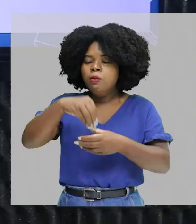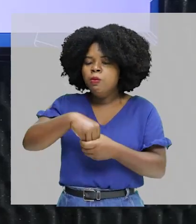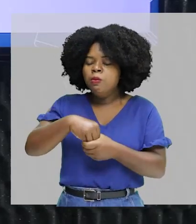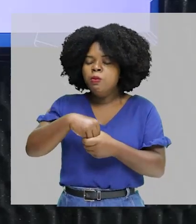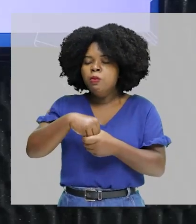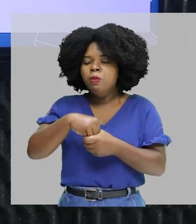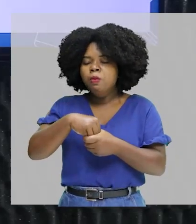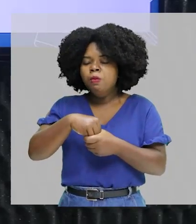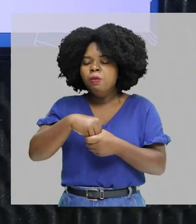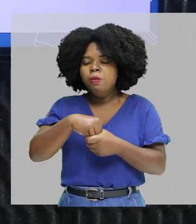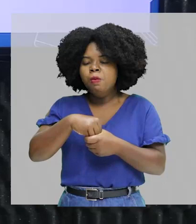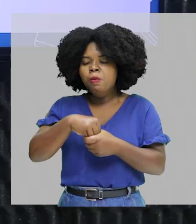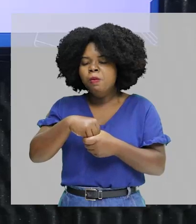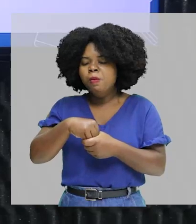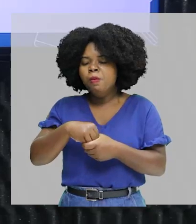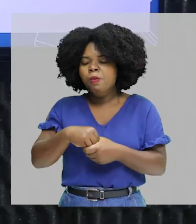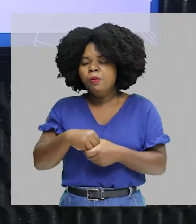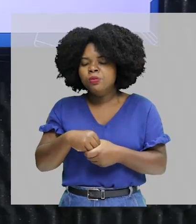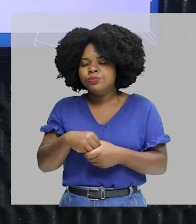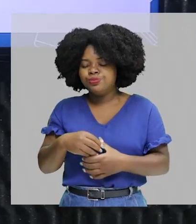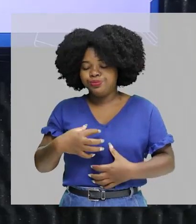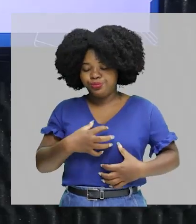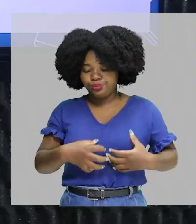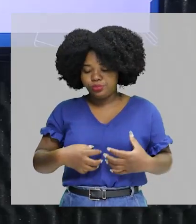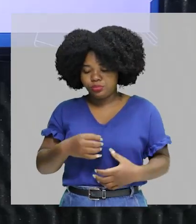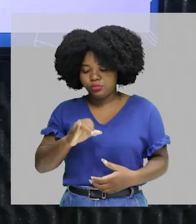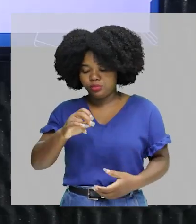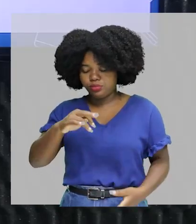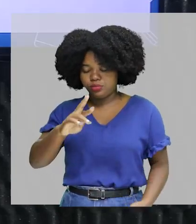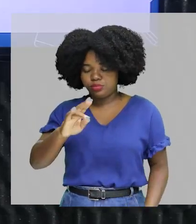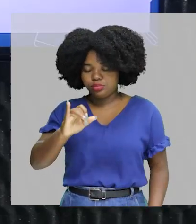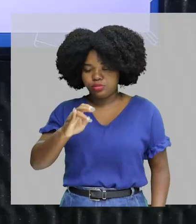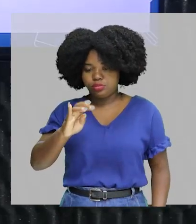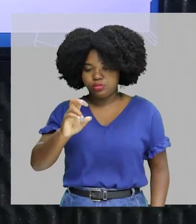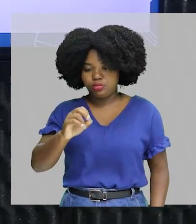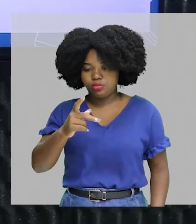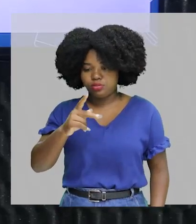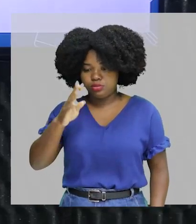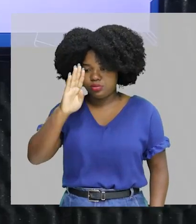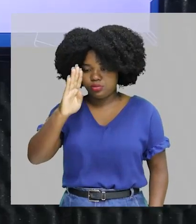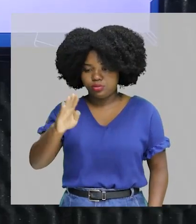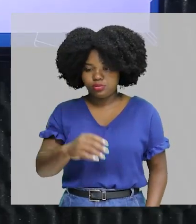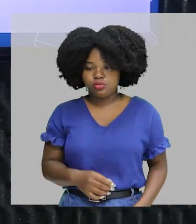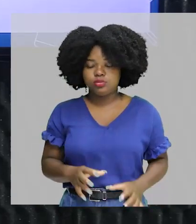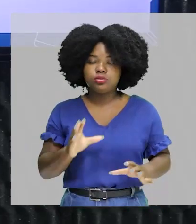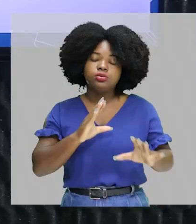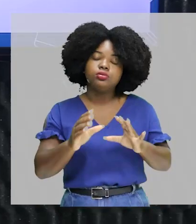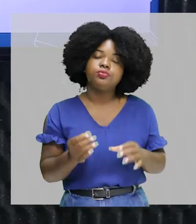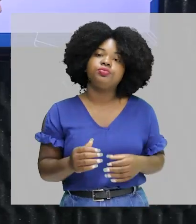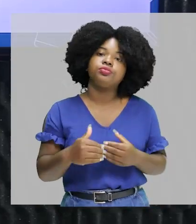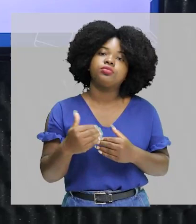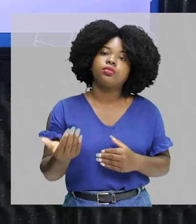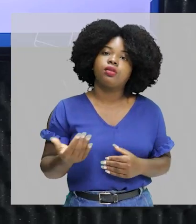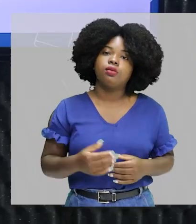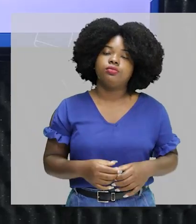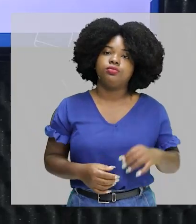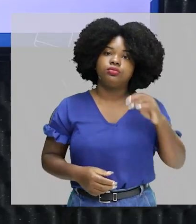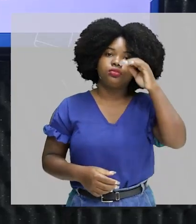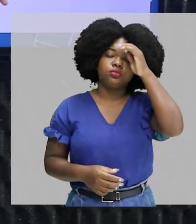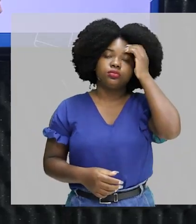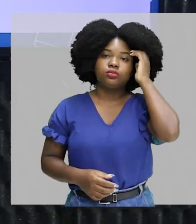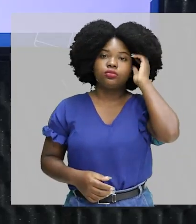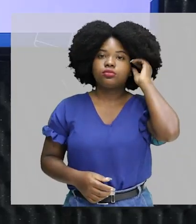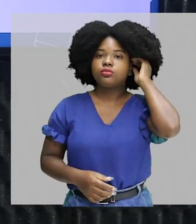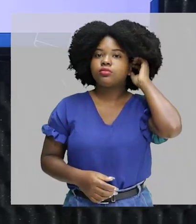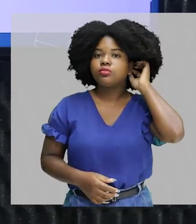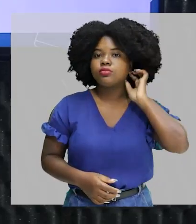de intestino primitivo. O intestino primitivo está se comunicando com o ambiente externo por meio de um orifício.